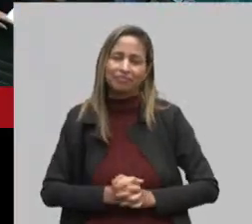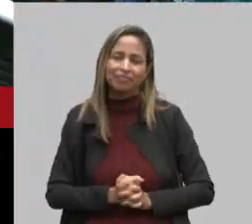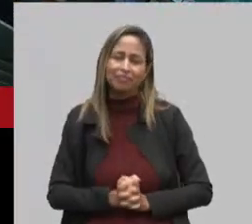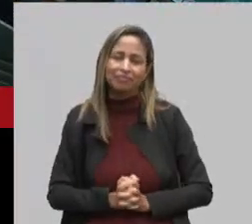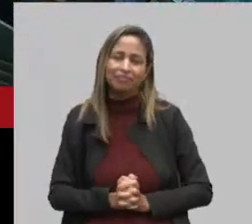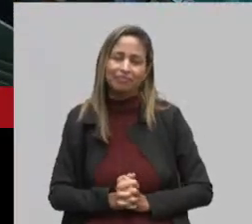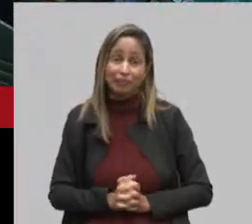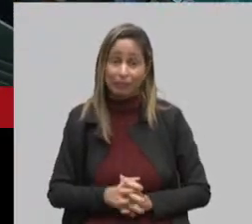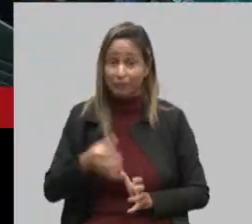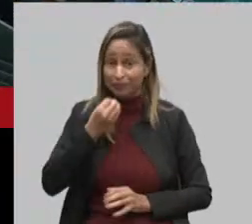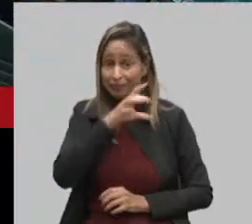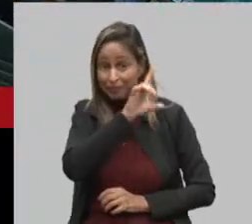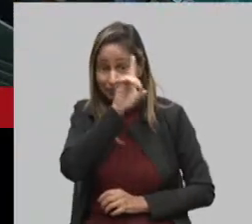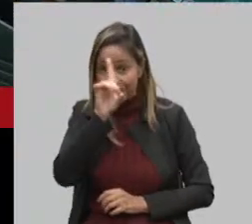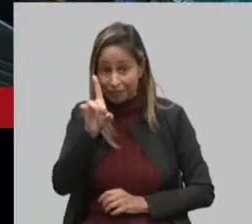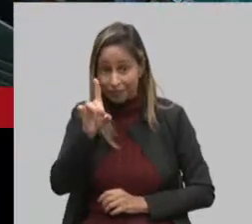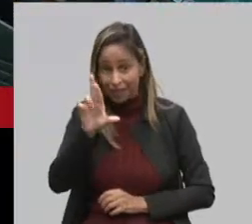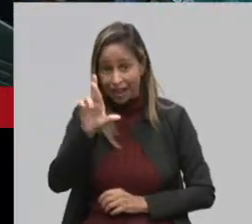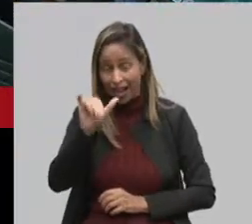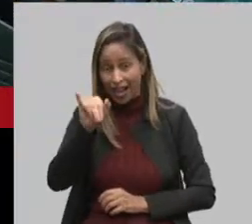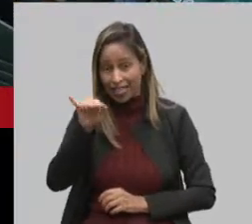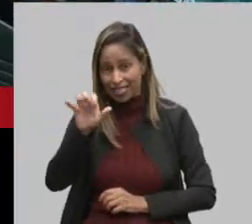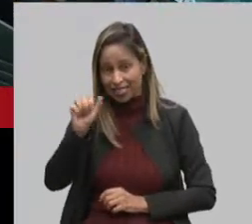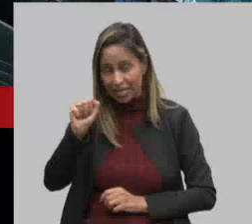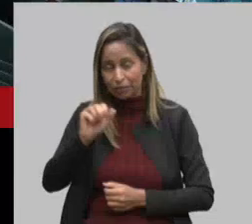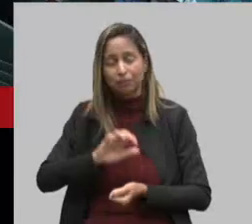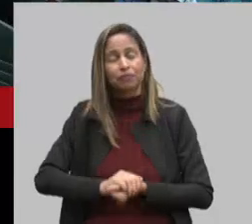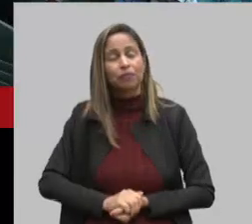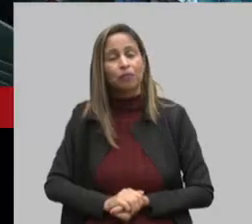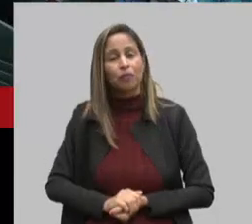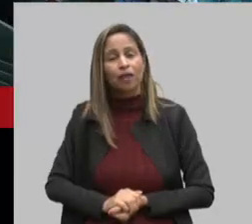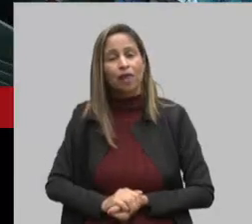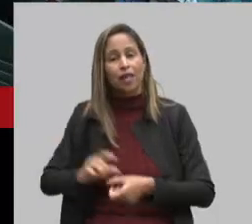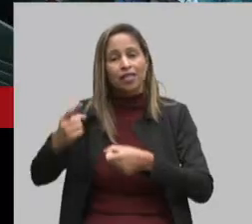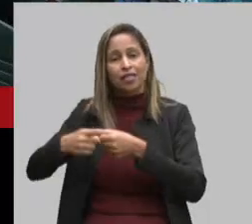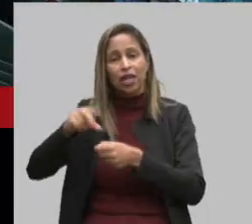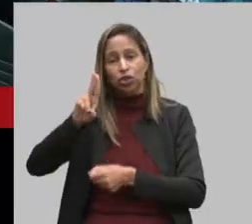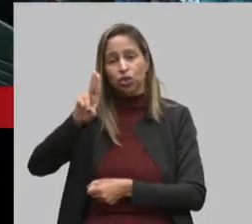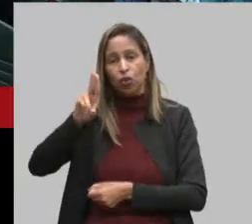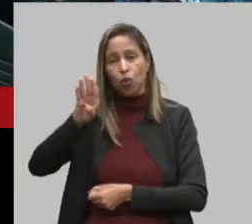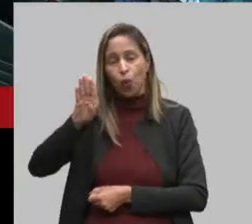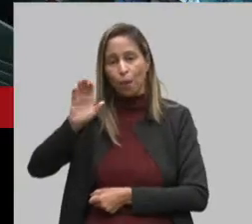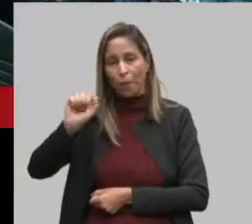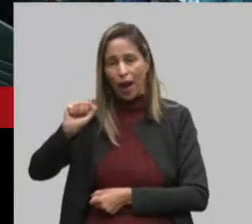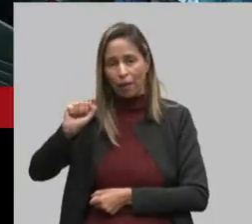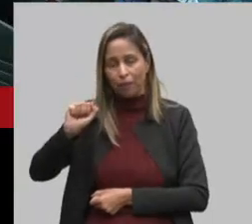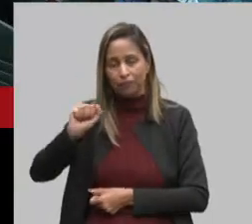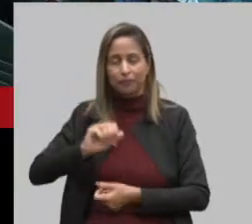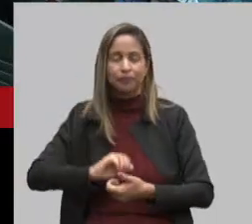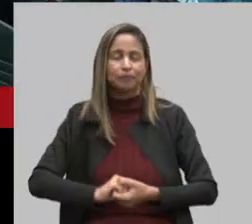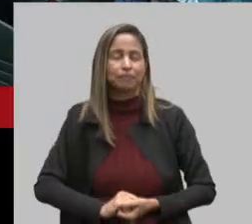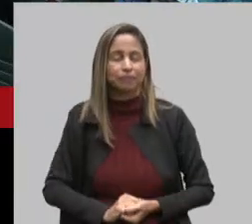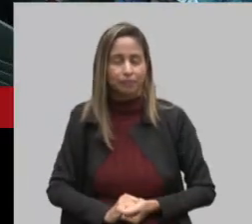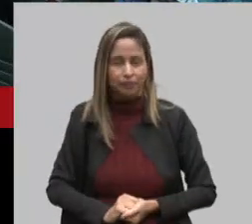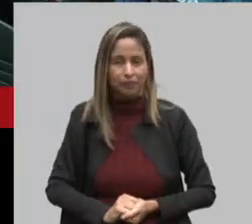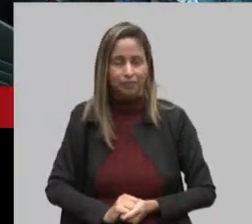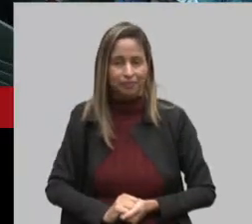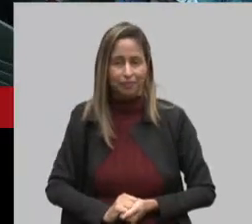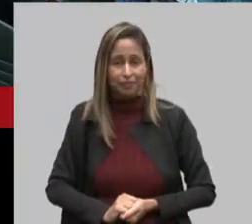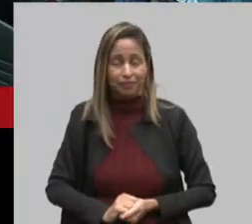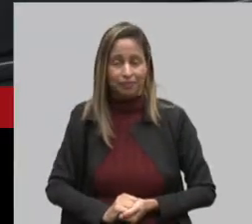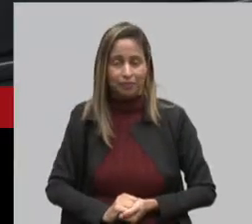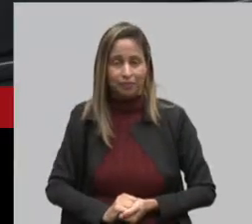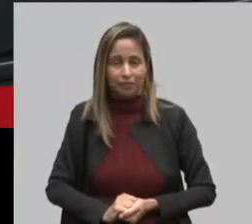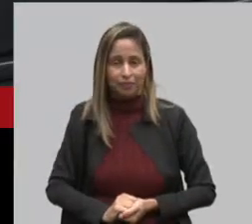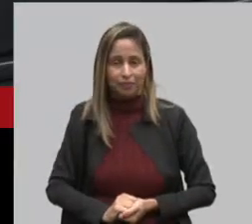Bom dia a todos meu nome é Raísa lotte e eu sou da cidade de Ubá do Polo Zona da Mata Norte e eu venho me